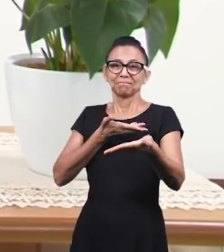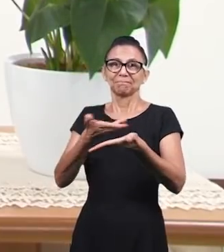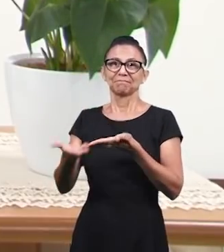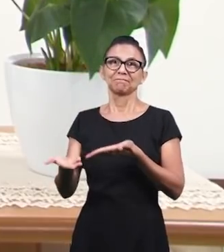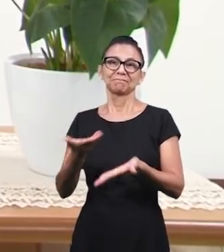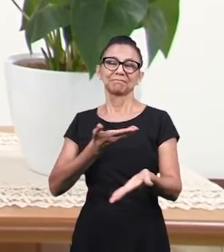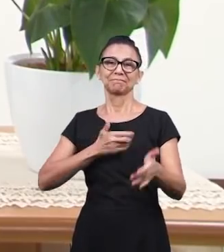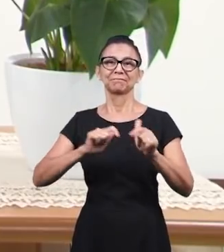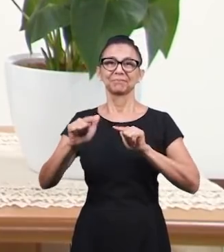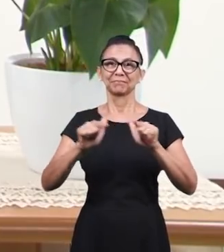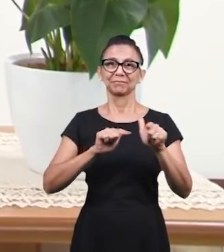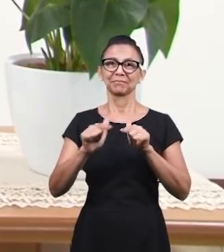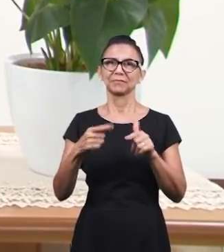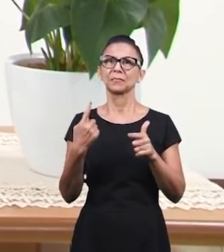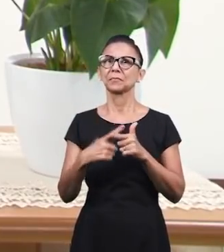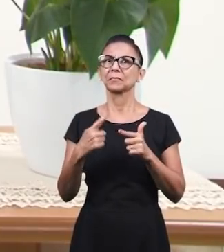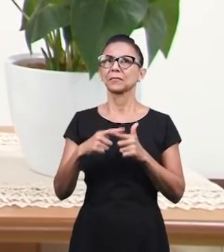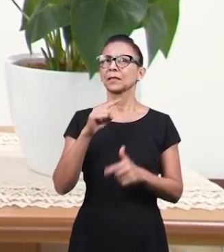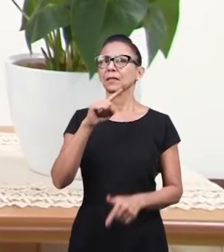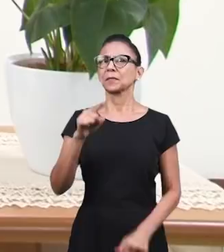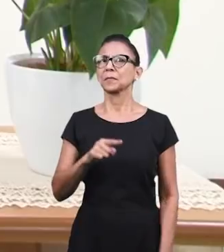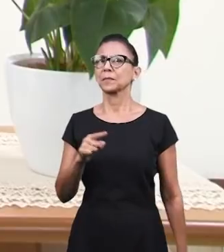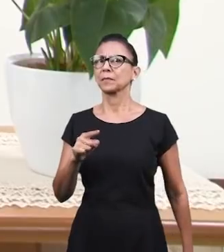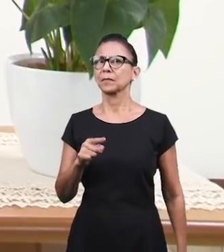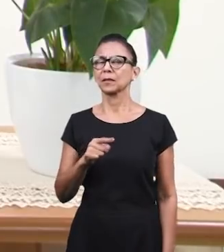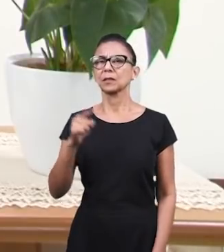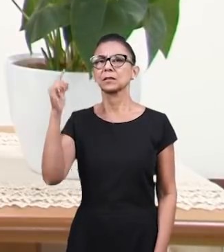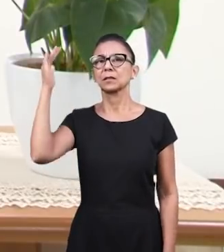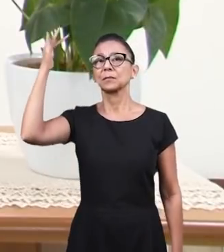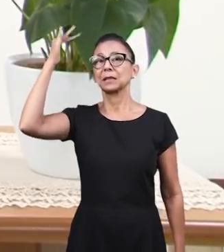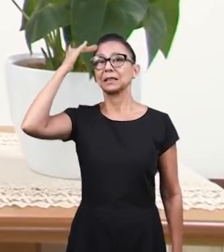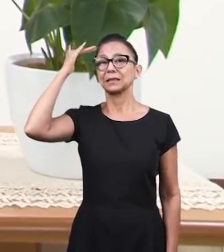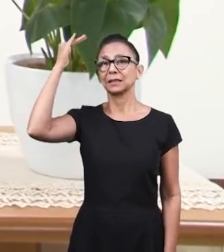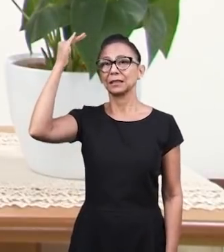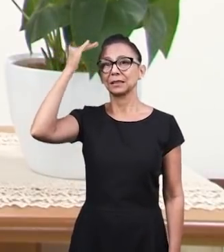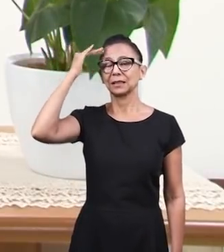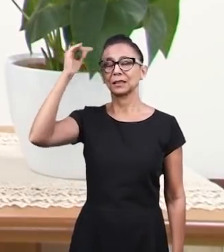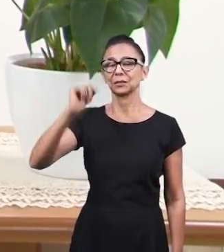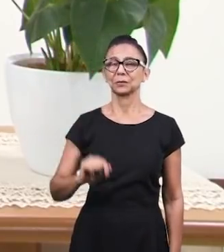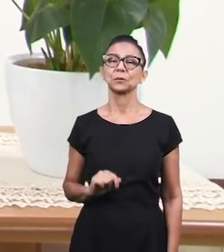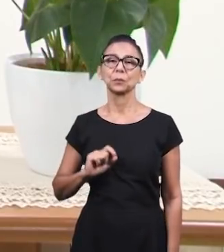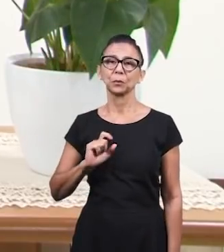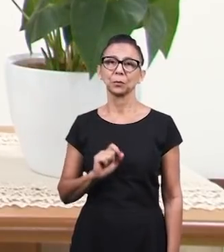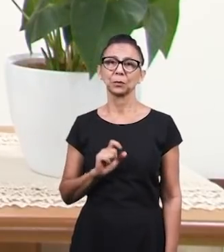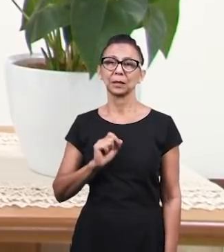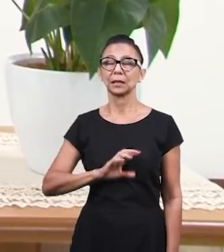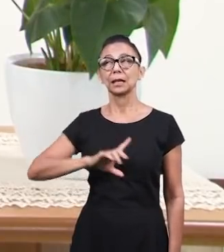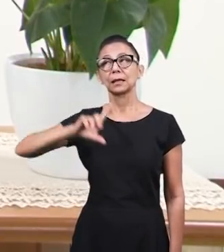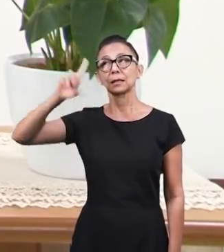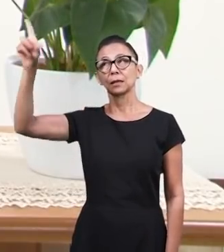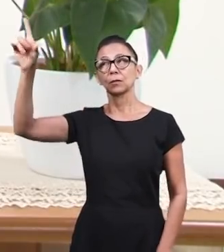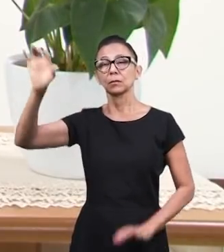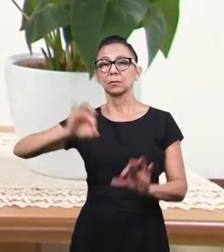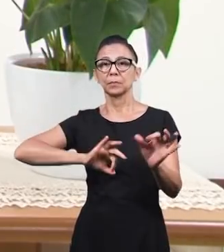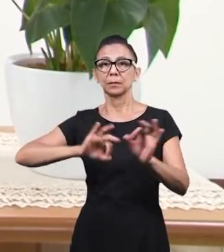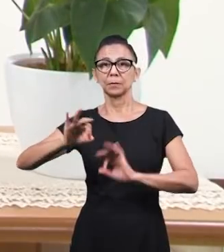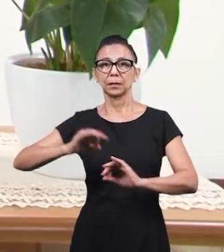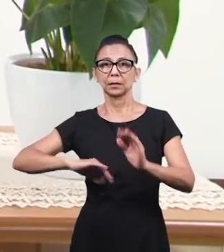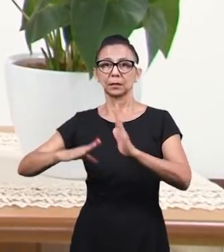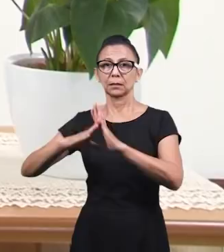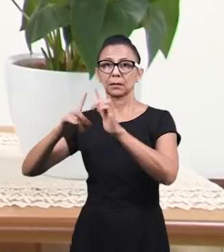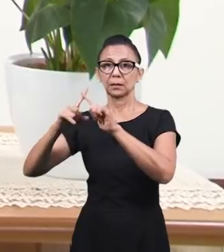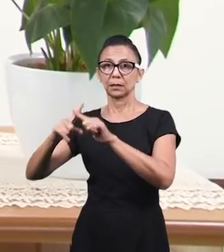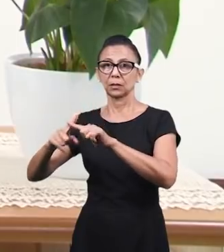trabalho, porque nós estamos entendendo, temos a certeza absoluta que isto é o preparo da igreja para